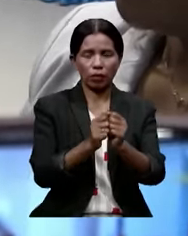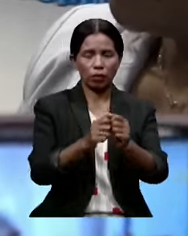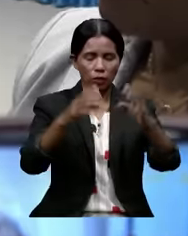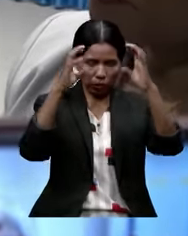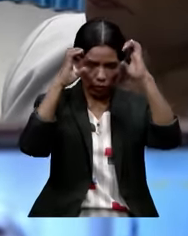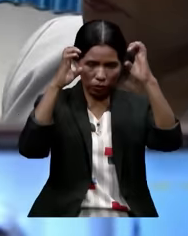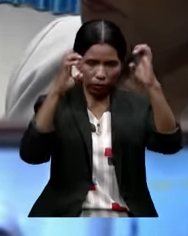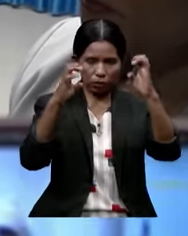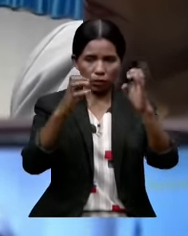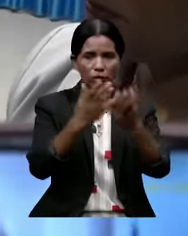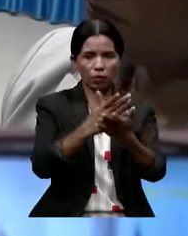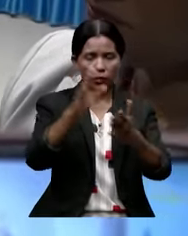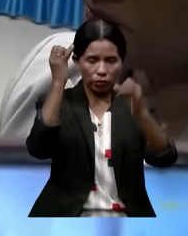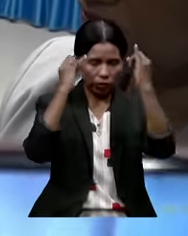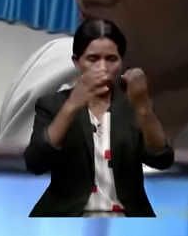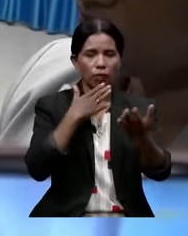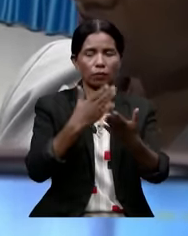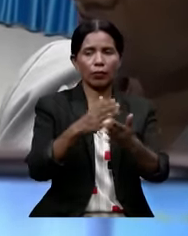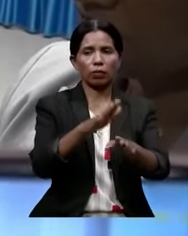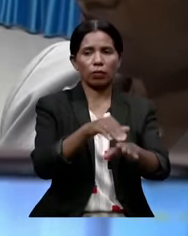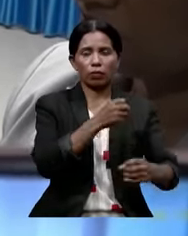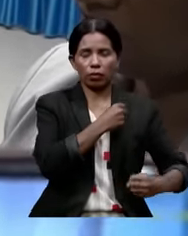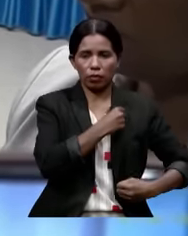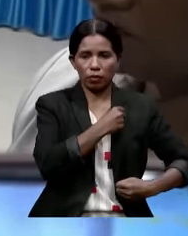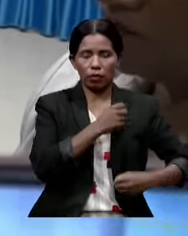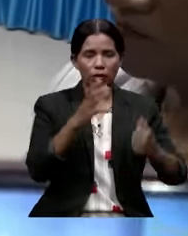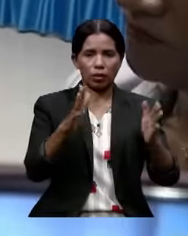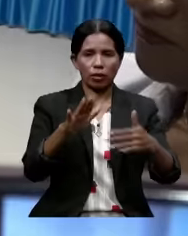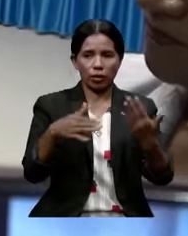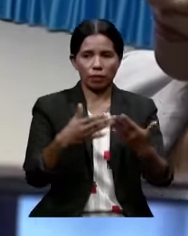ho civilidade, los bolo fale força armada.